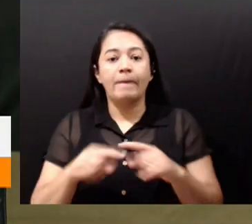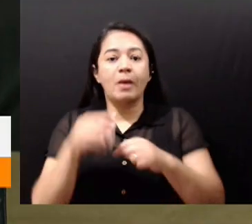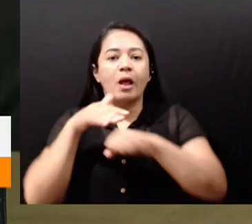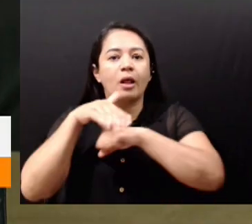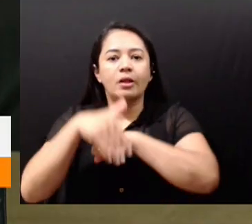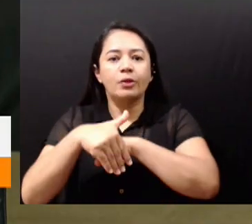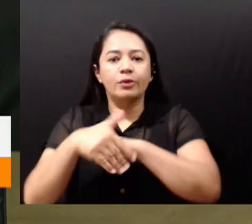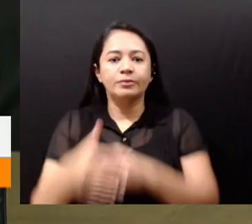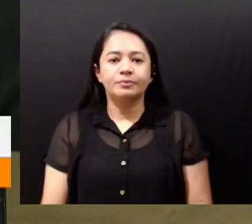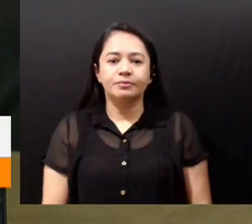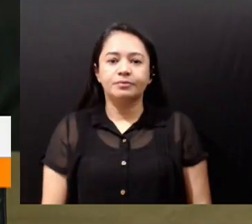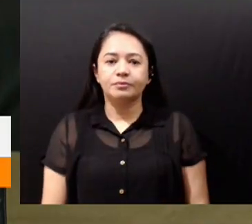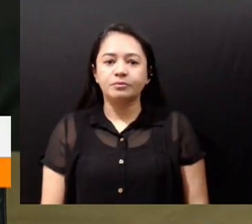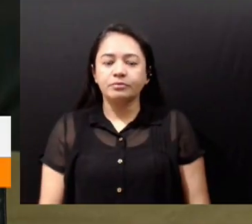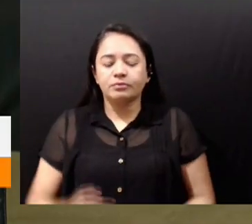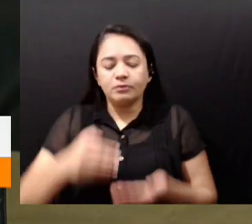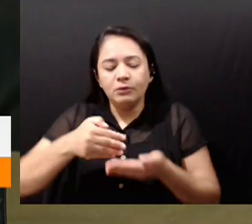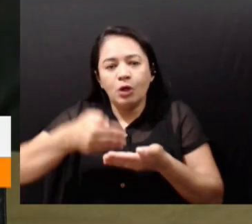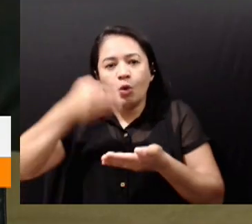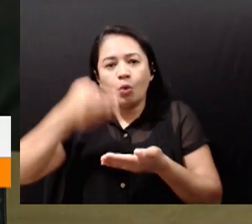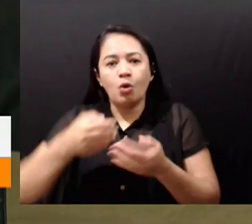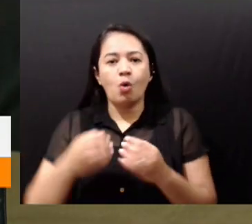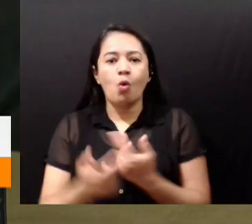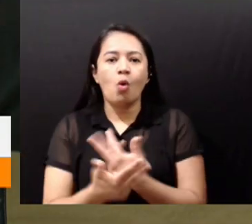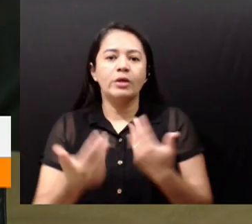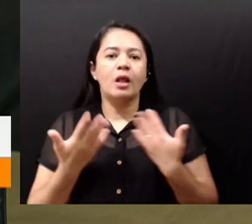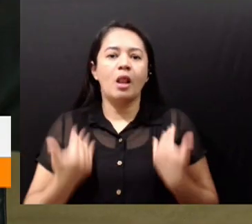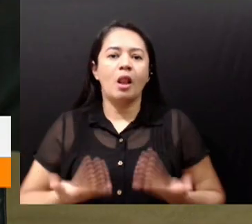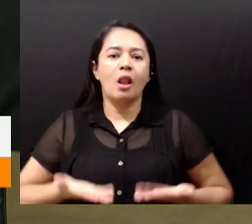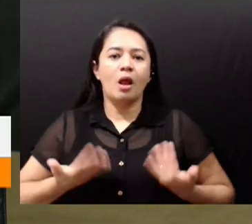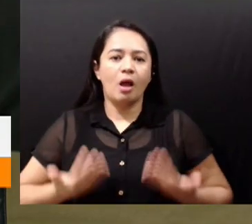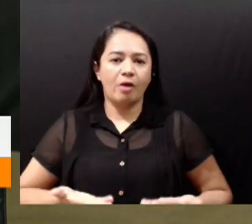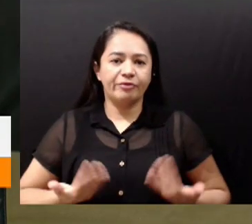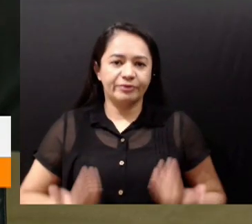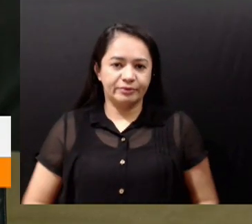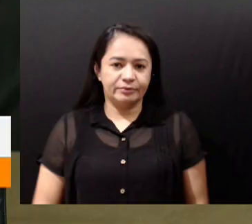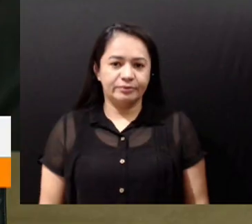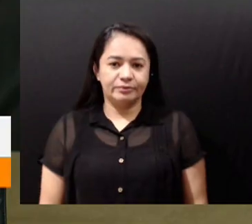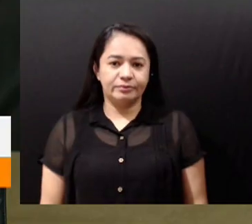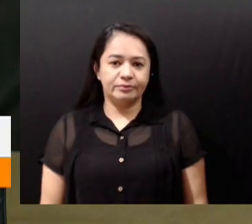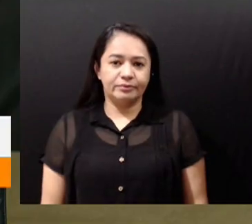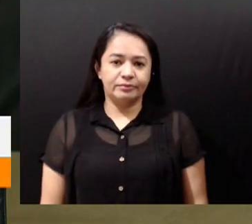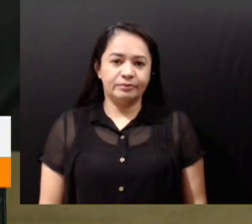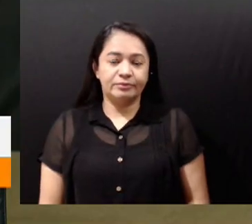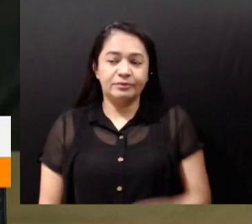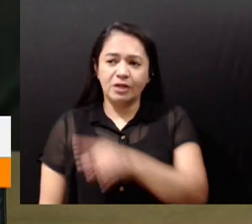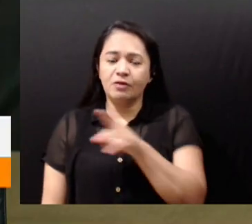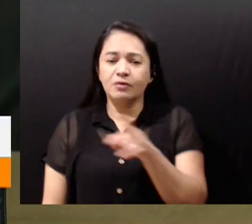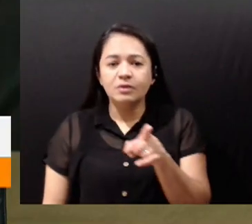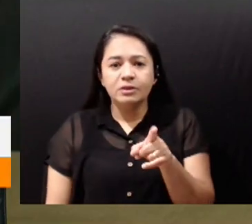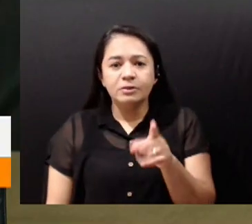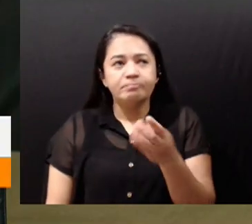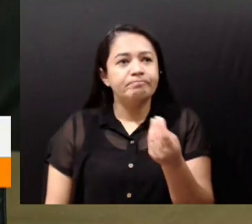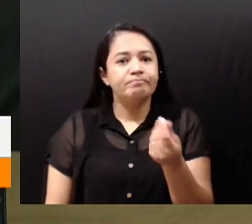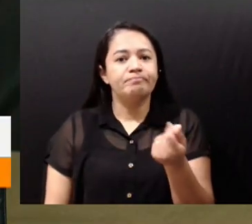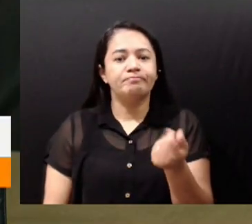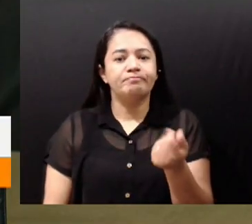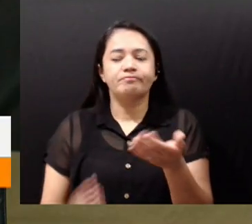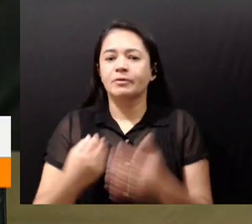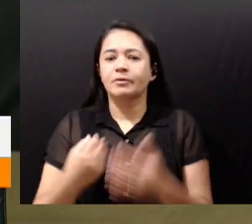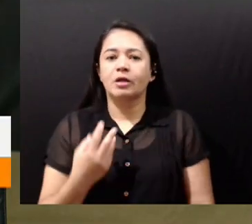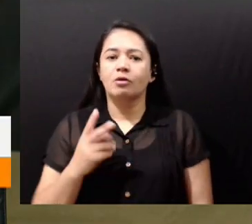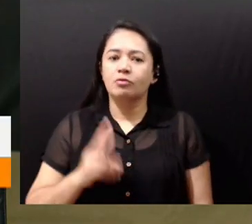uma sopinha ou come algo que não seja assim tão pesado, e aí você leva isso para a sua vida. E mesmo assim